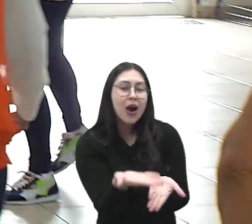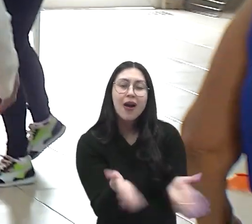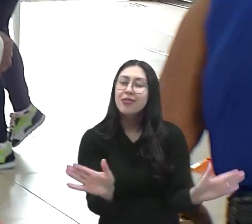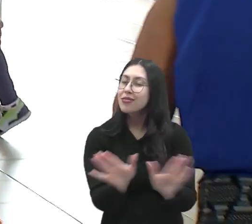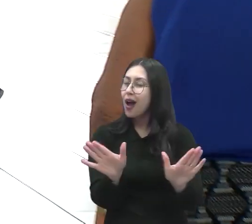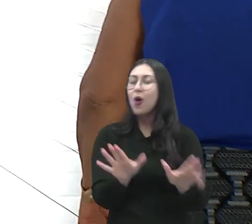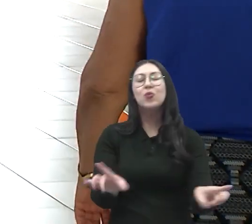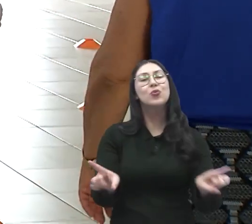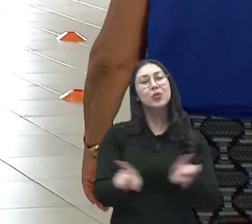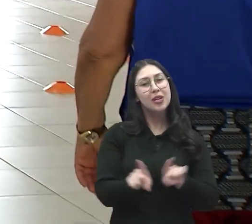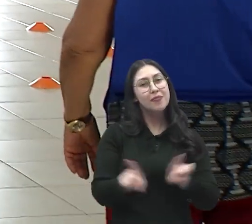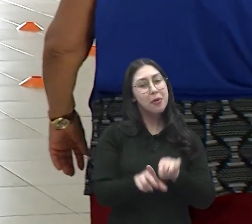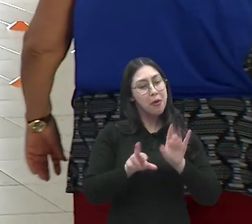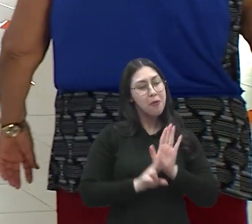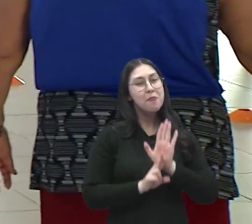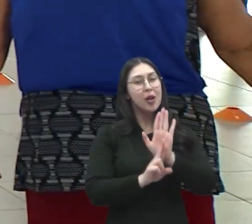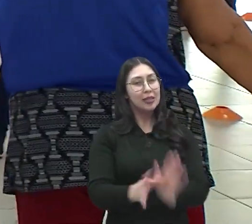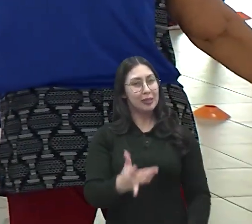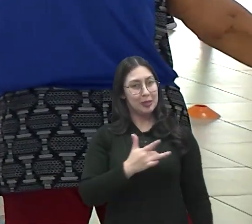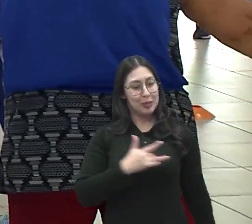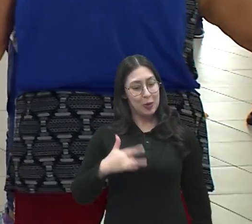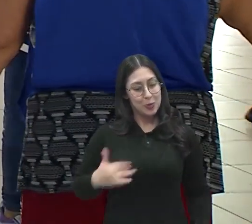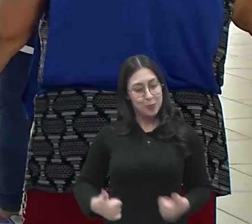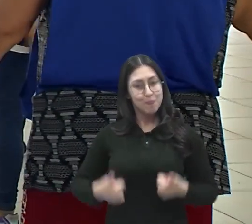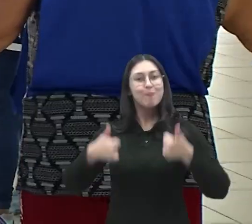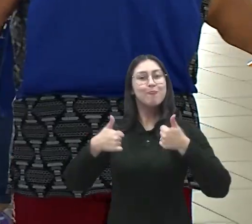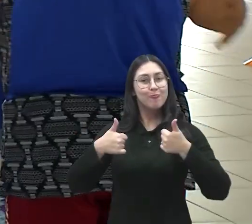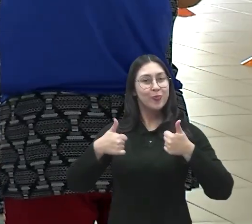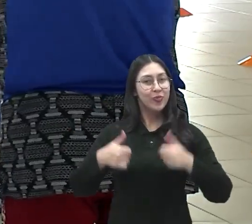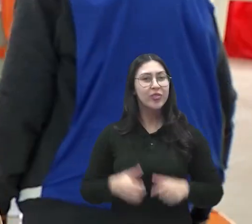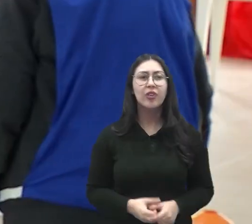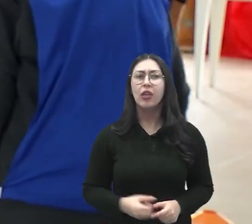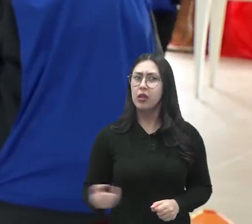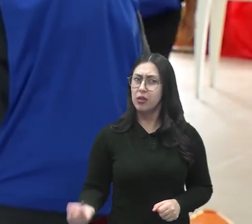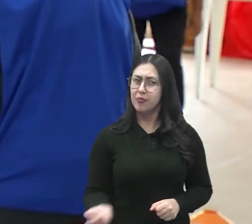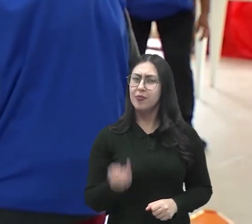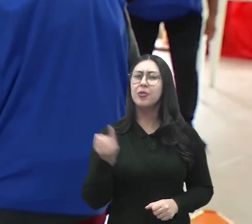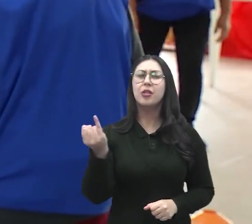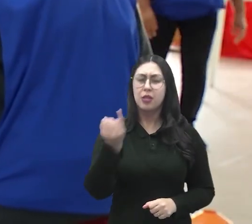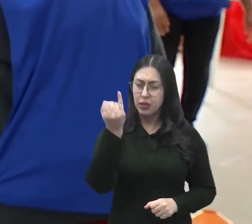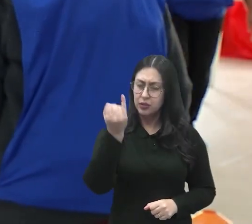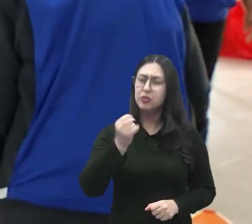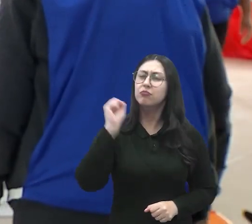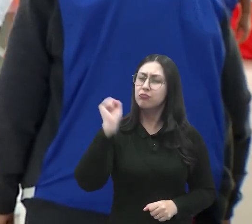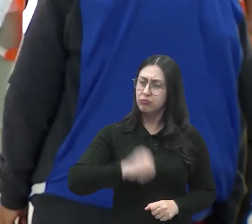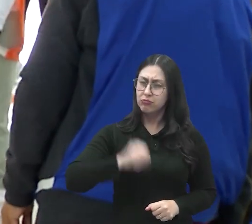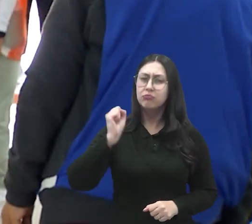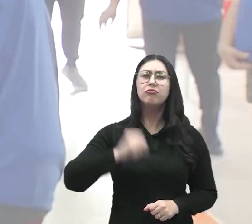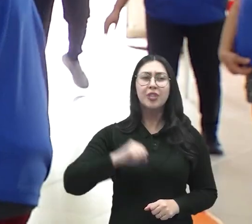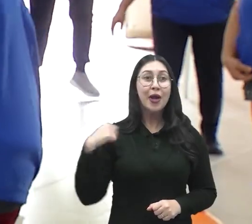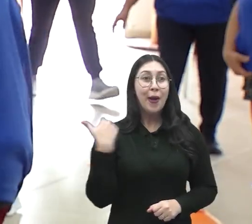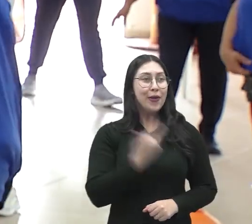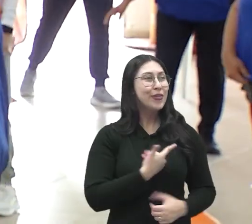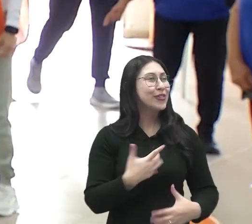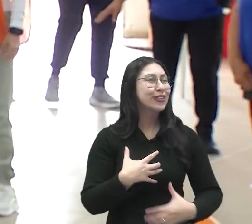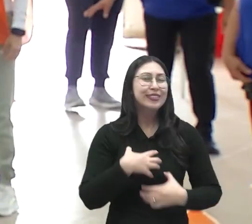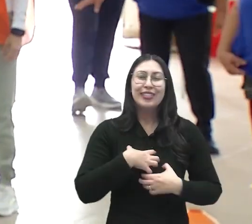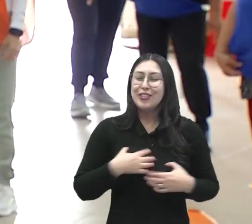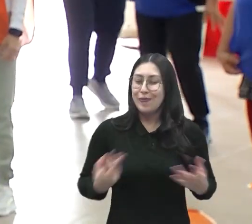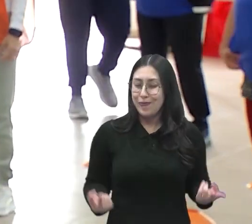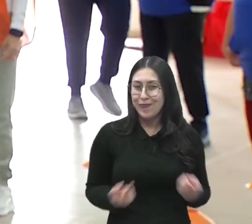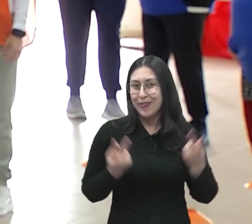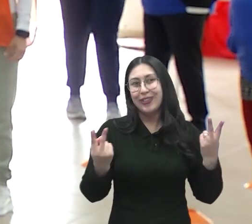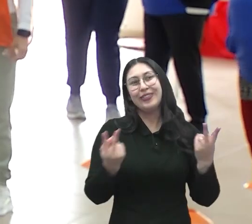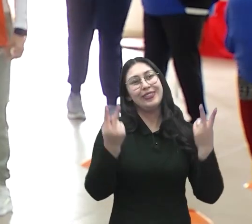o espaço representa saúde e bem-estar. Muito importante, muito mesmo. A gente se